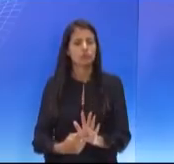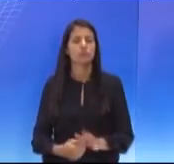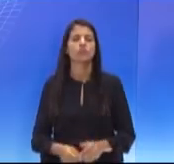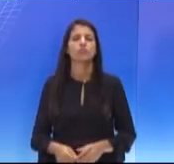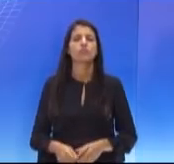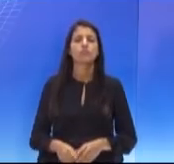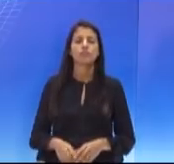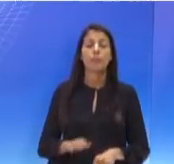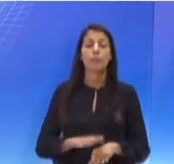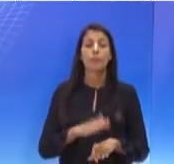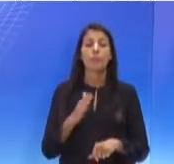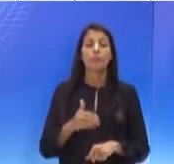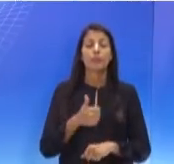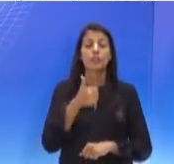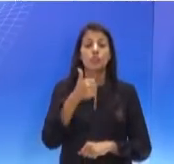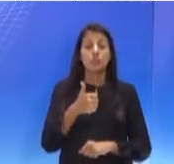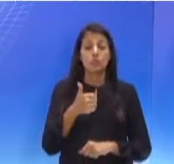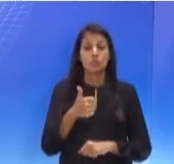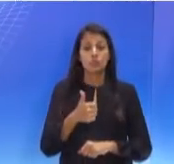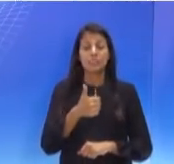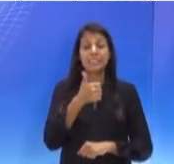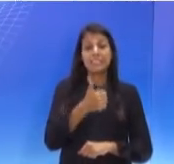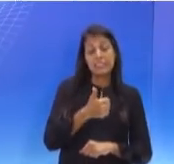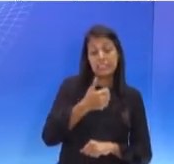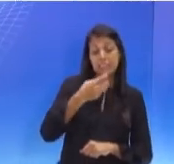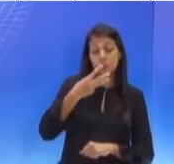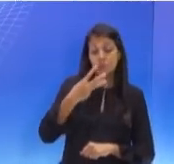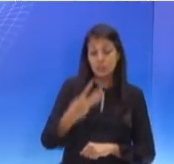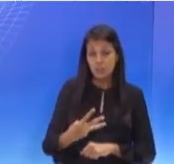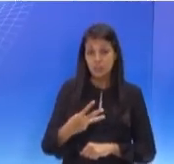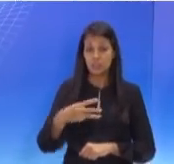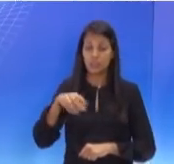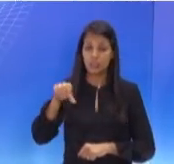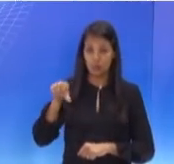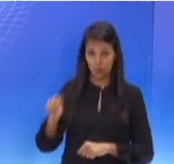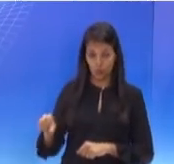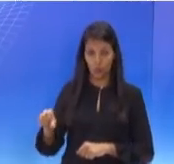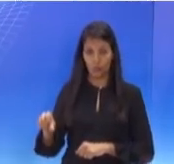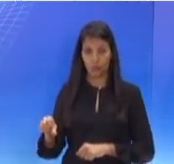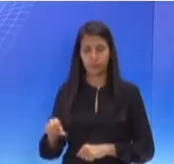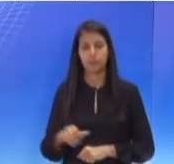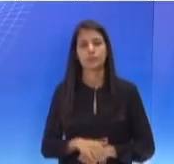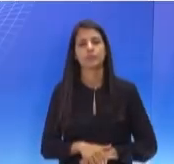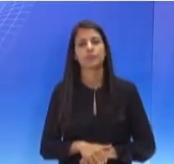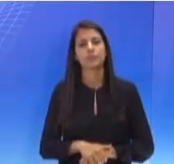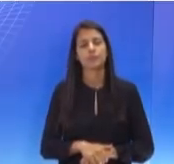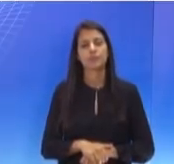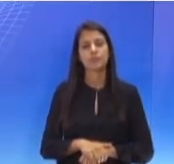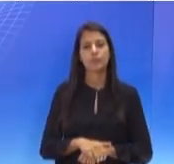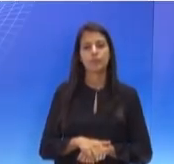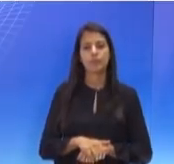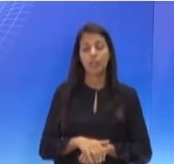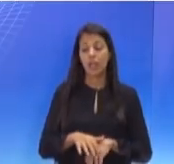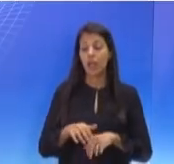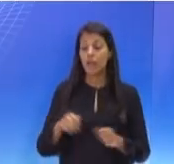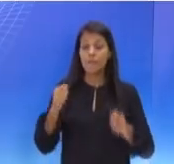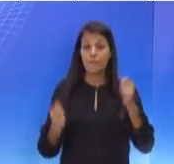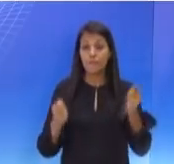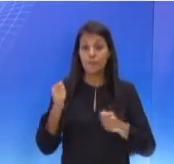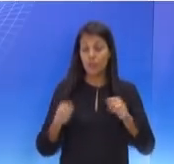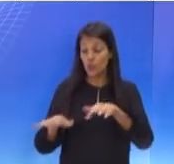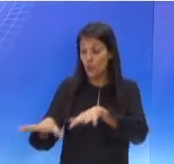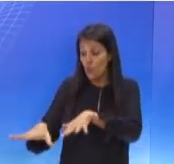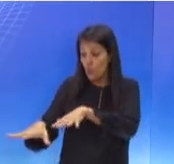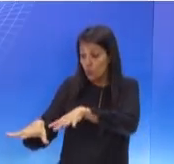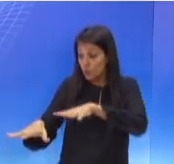uma. Questão 139. Os congestionamentos de trânsito constituem